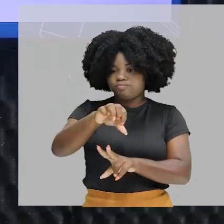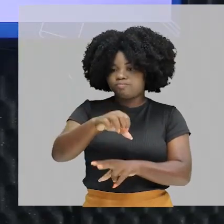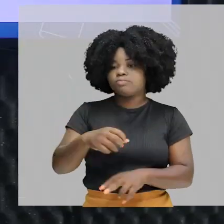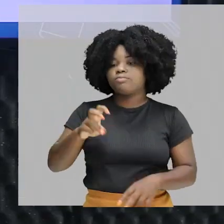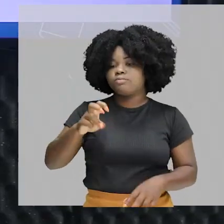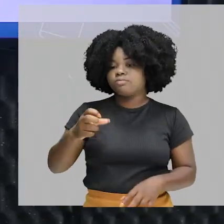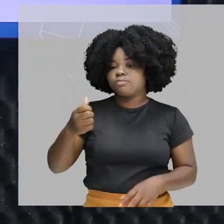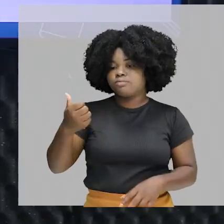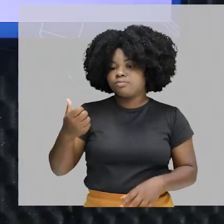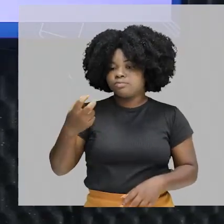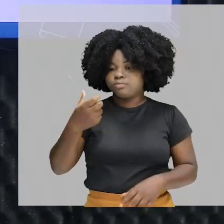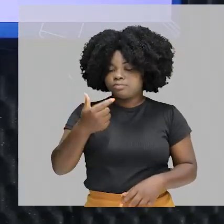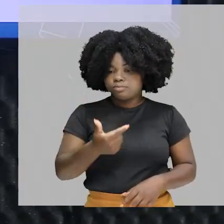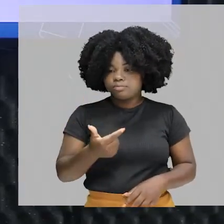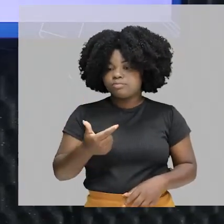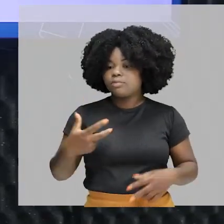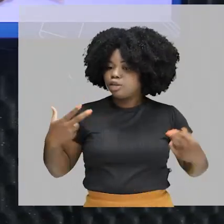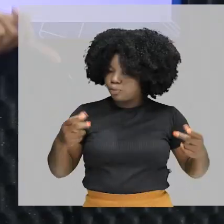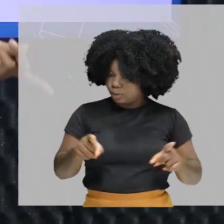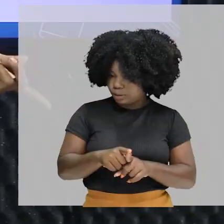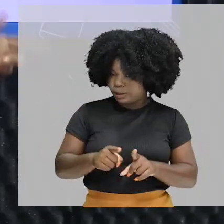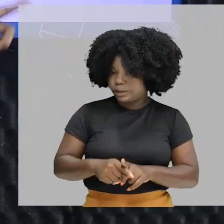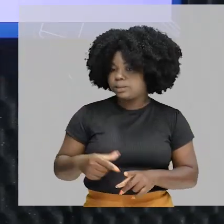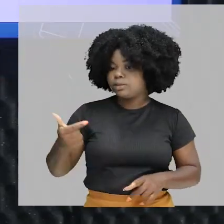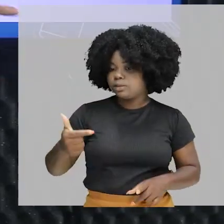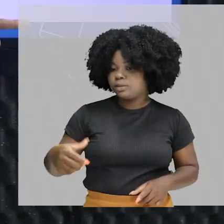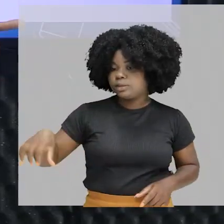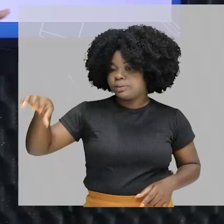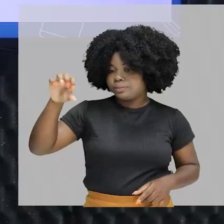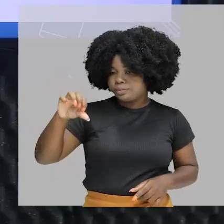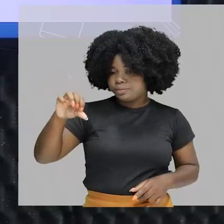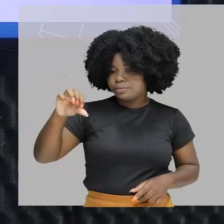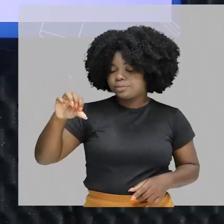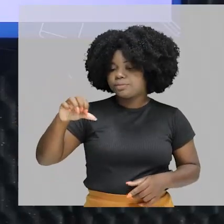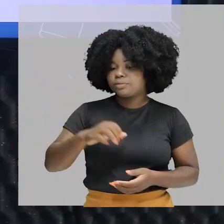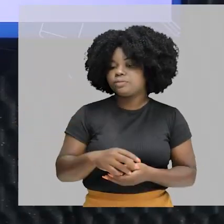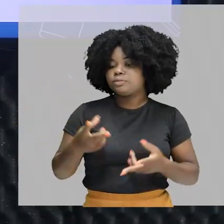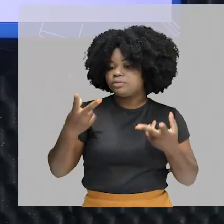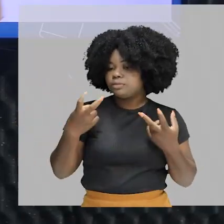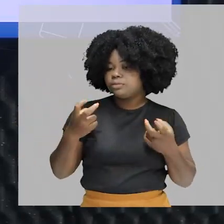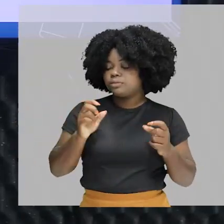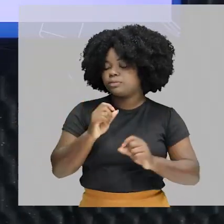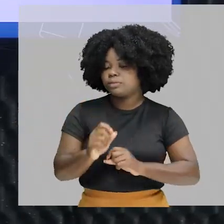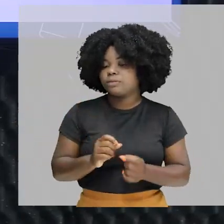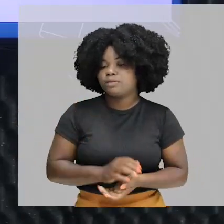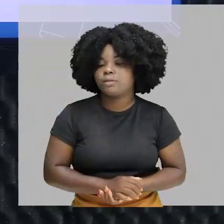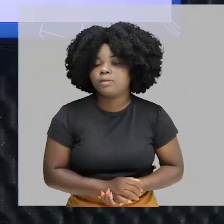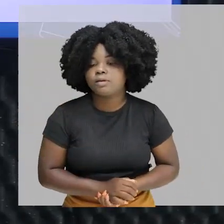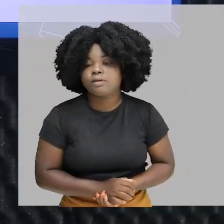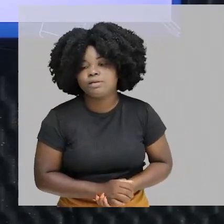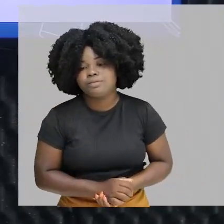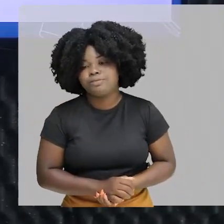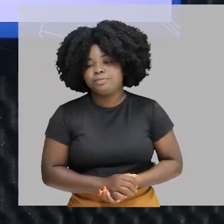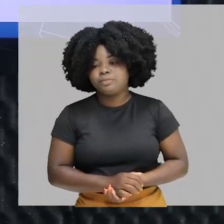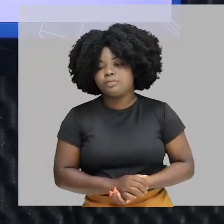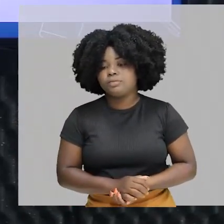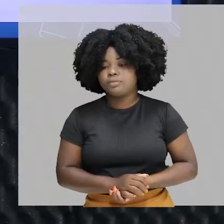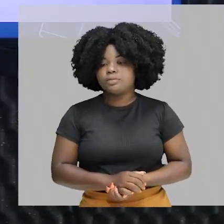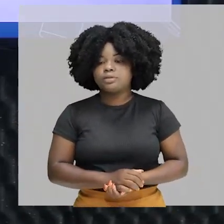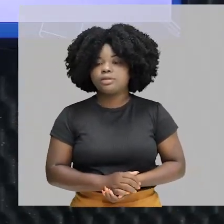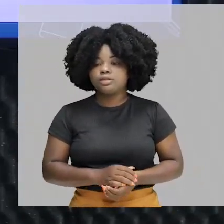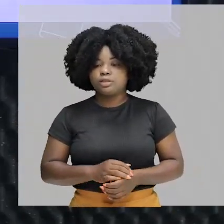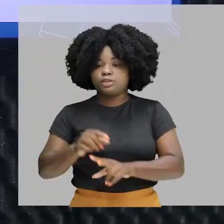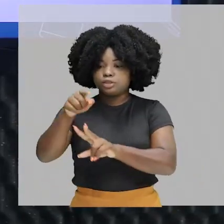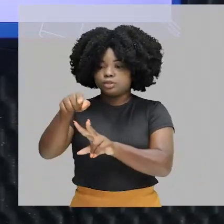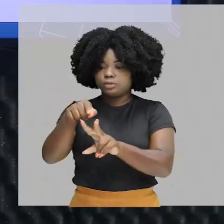É a mesma coisa, 1512 é a mesma coisa de 2 elevado à nona. Perceba que aqui, ó, eu estou, tá,